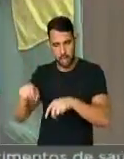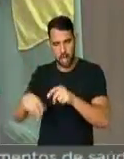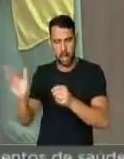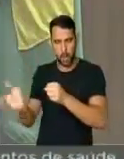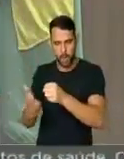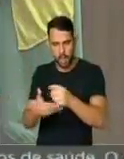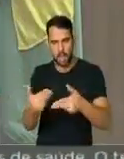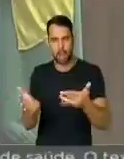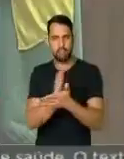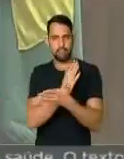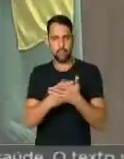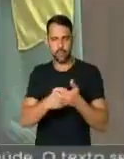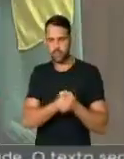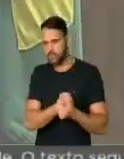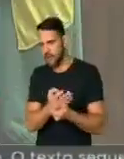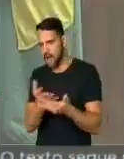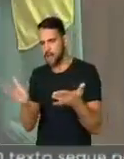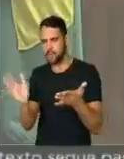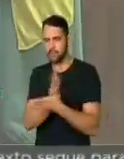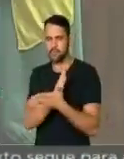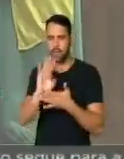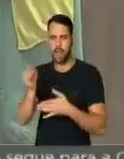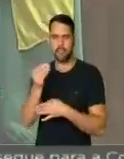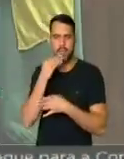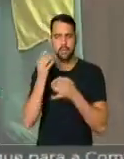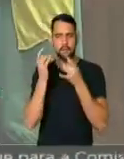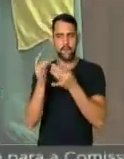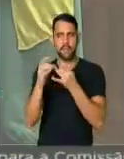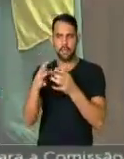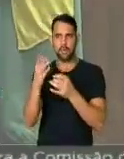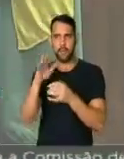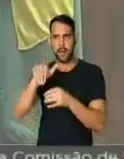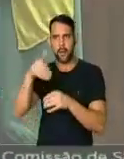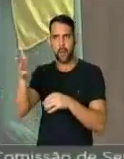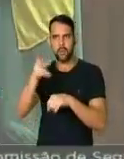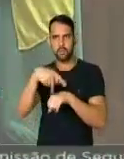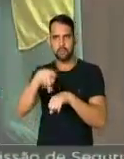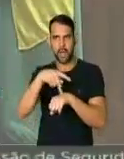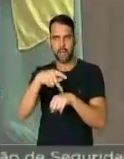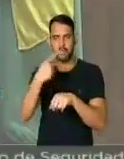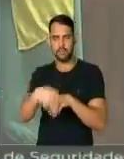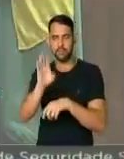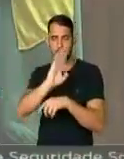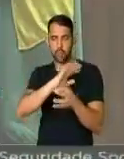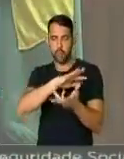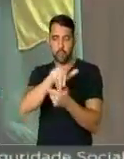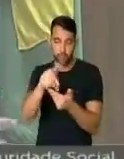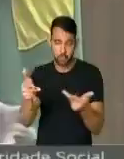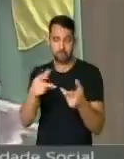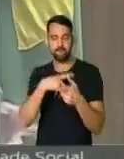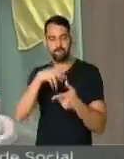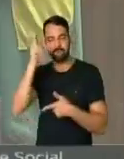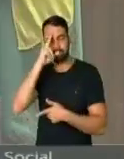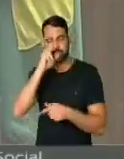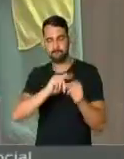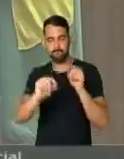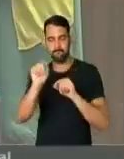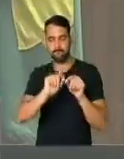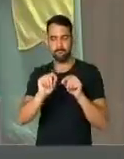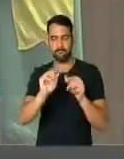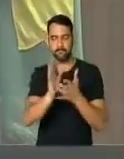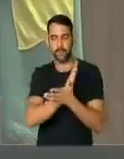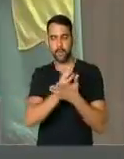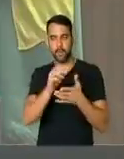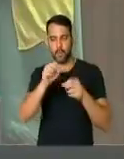dos milhões e milhões de toneladas de alimentos que são exportadas para muitos países desse planeta. Lembrando que